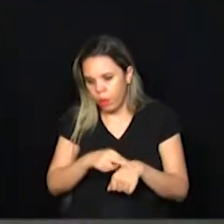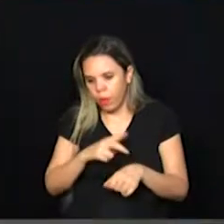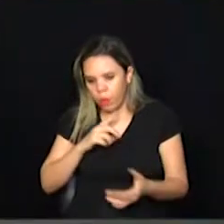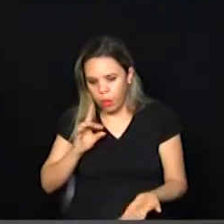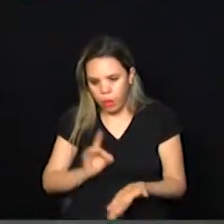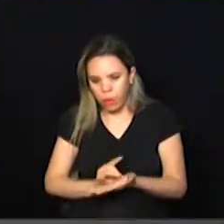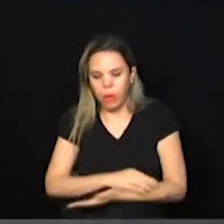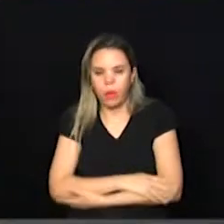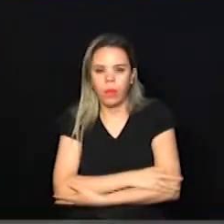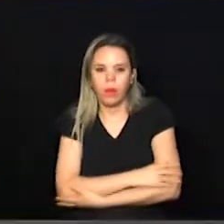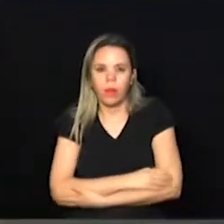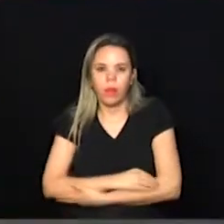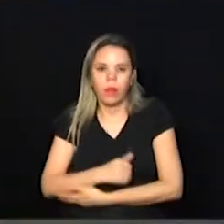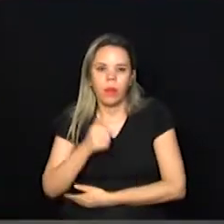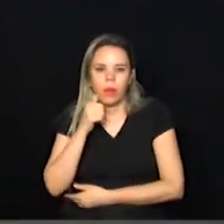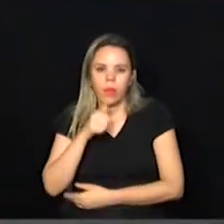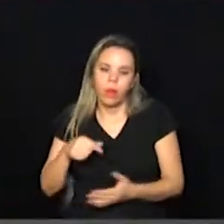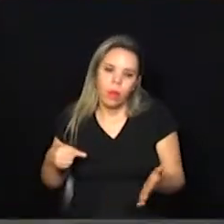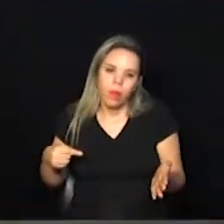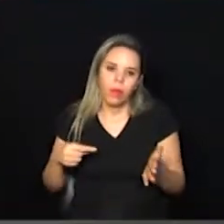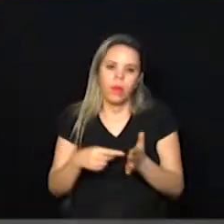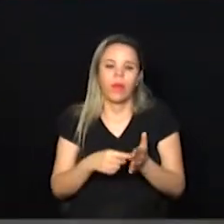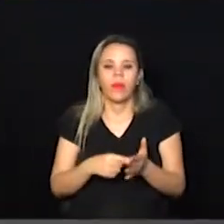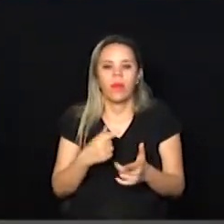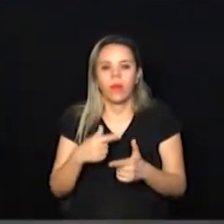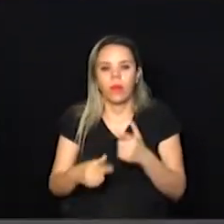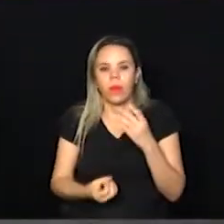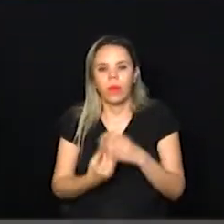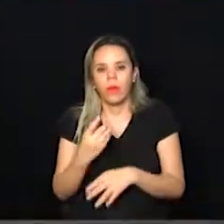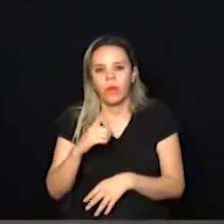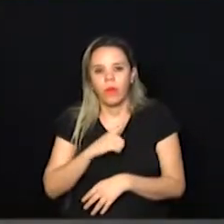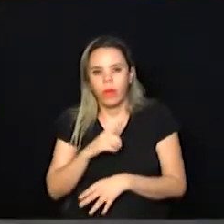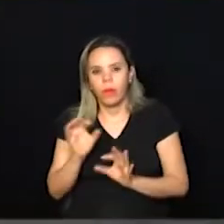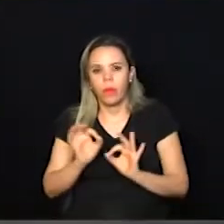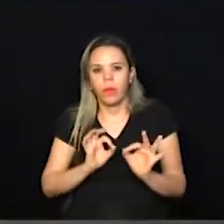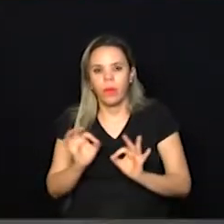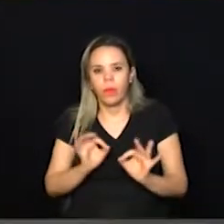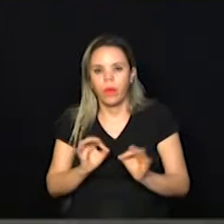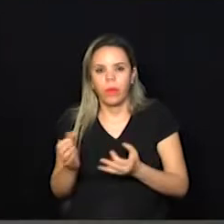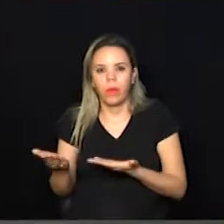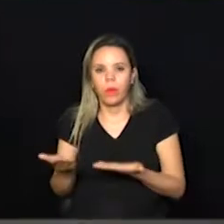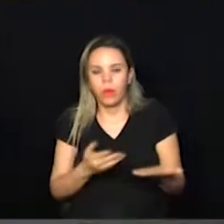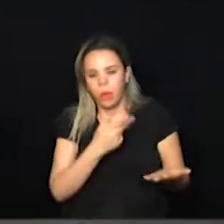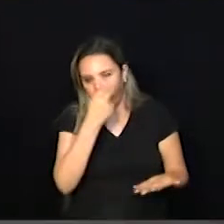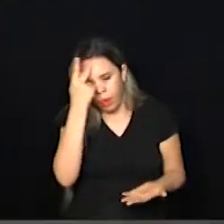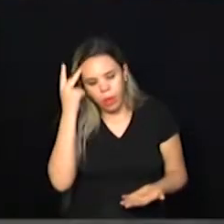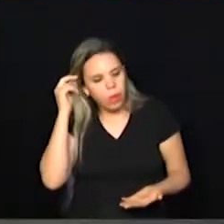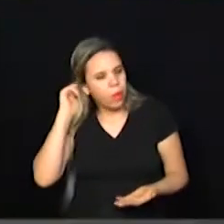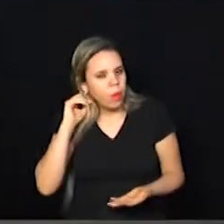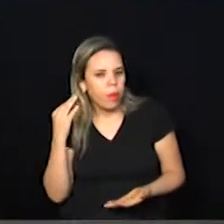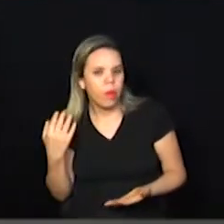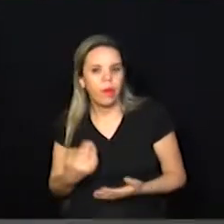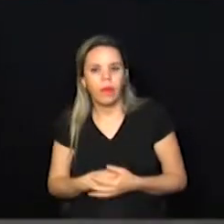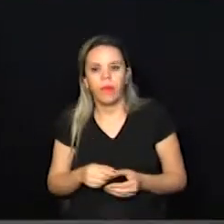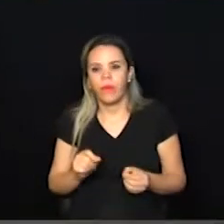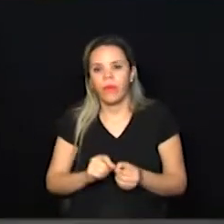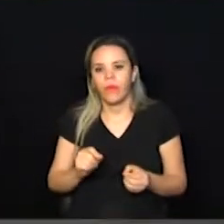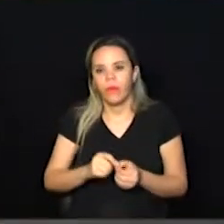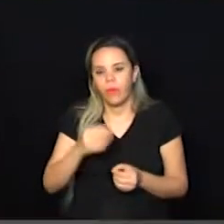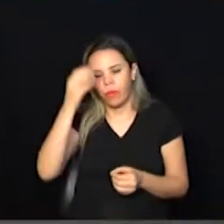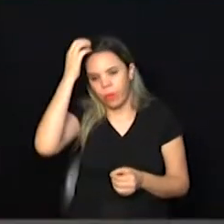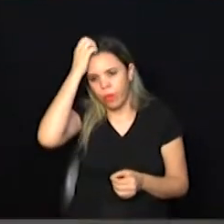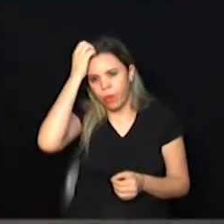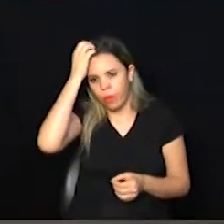que mais mulheres vão fazer denúncia, mais casos vão ter. E aí a gente tem que estar preparado para receber essas pessoas. E aí vamos fazer